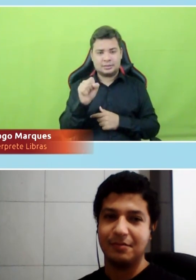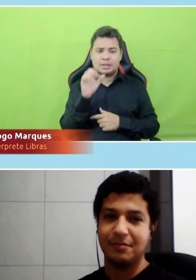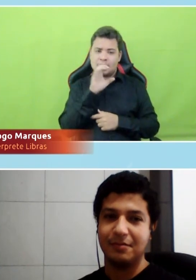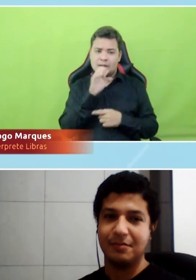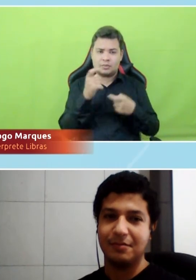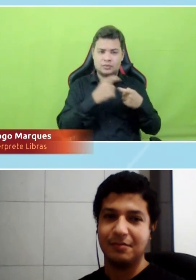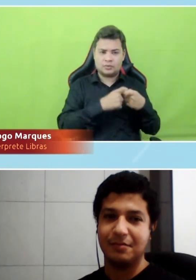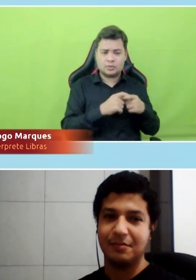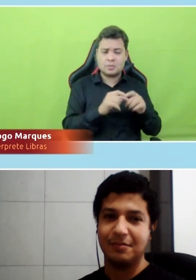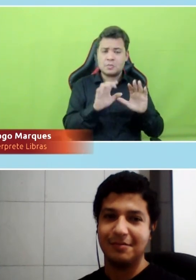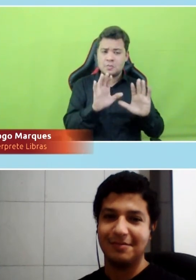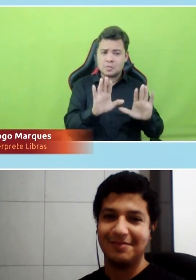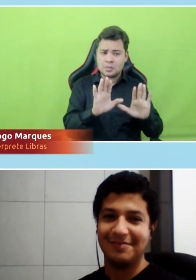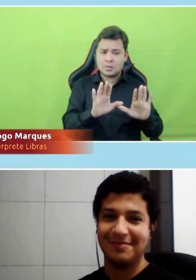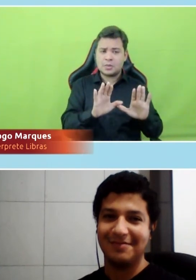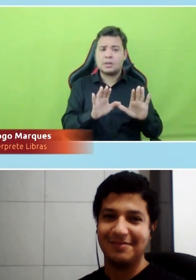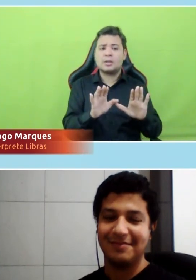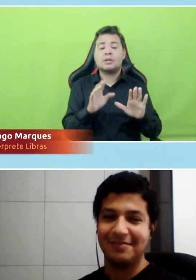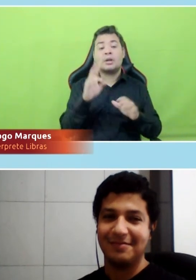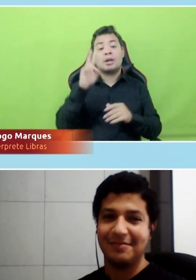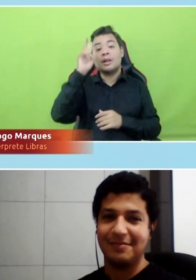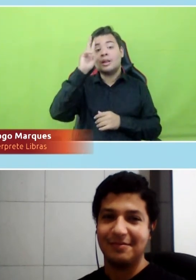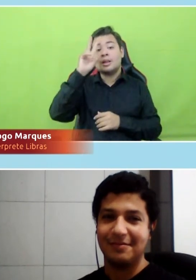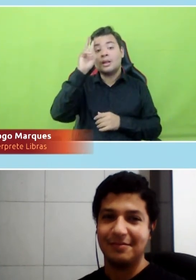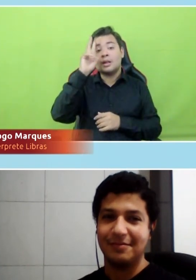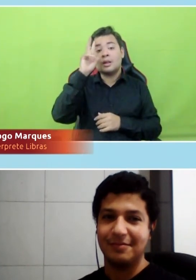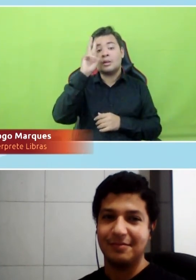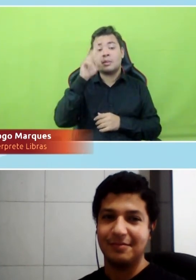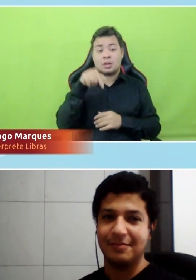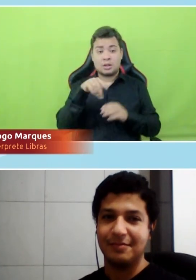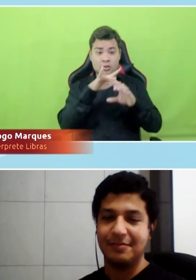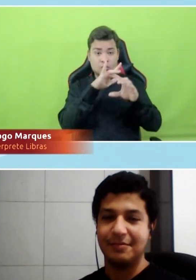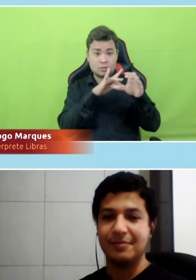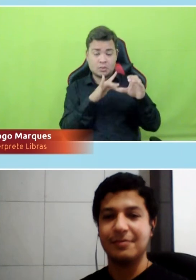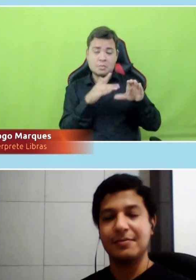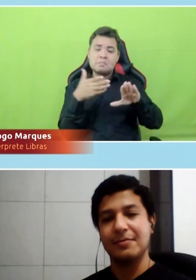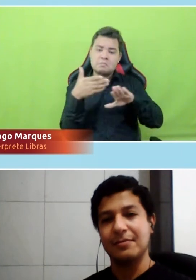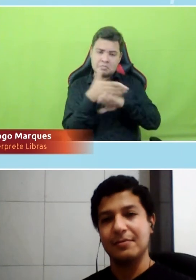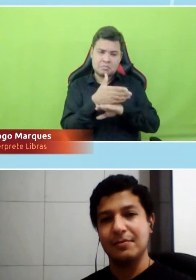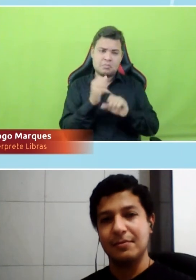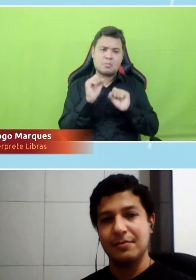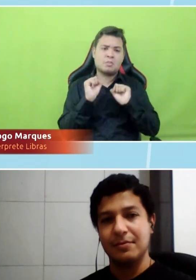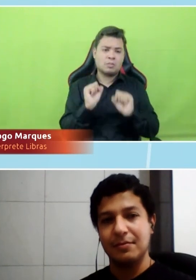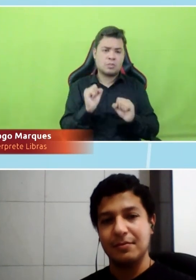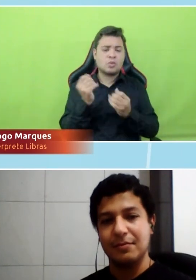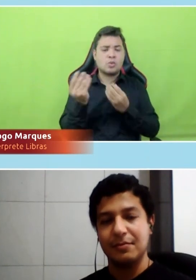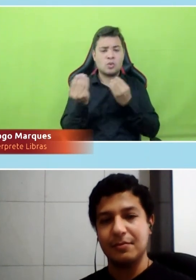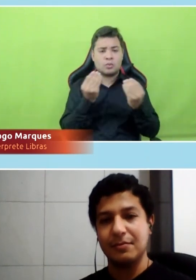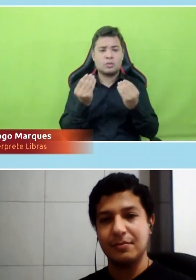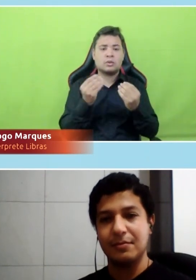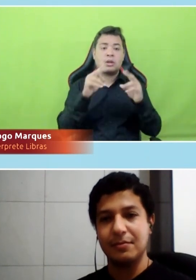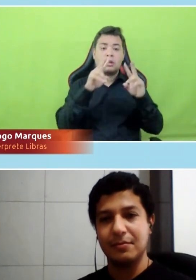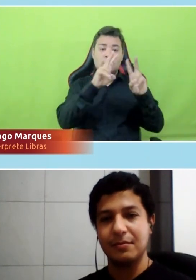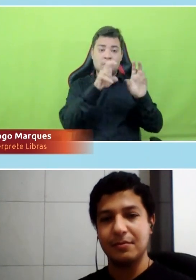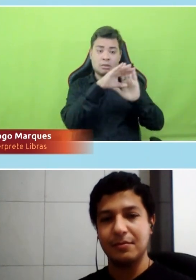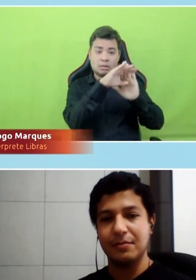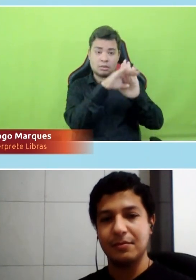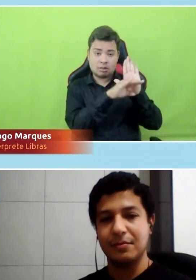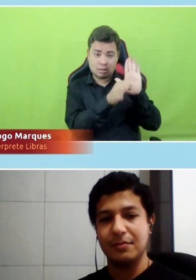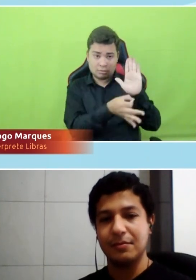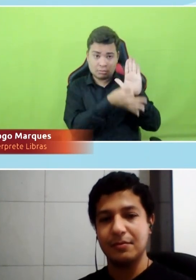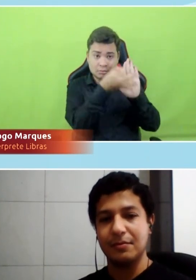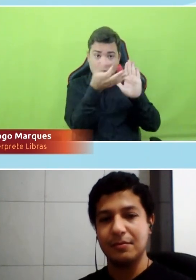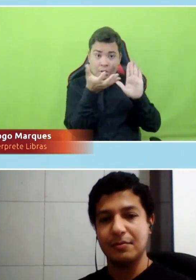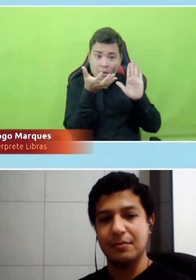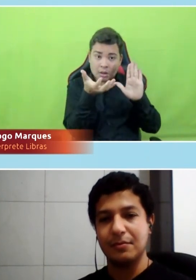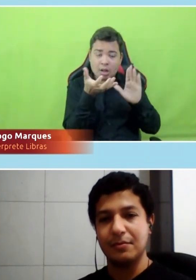me despedir totalmente, vou lembrar para você que dá para participar do Conexões, viu? Se você quiser enviar uma sugestão de tema para ser debatido, ou mesmo